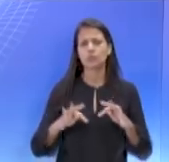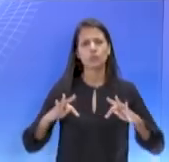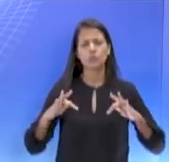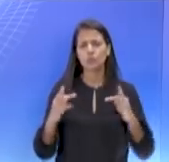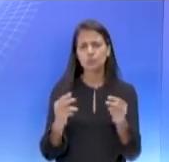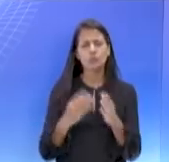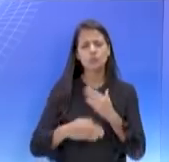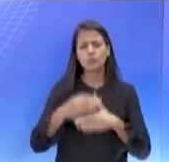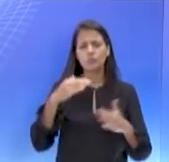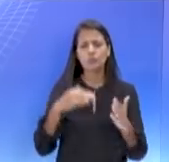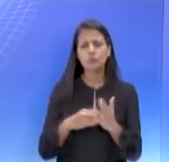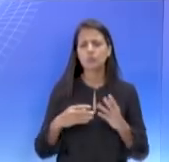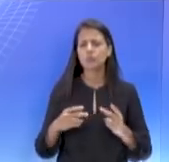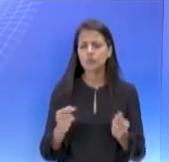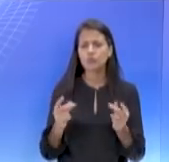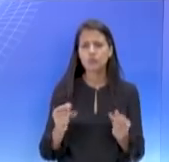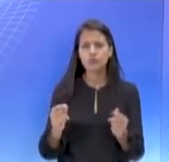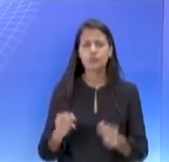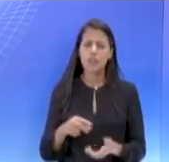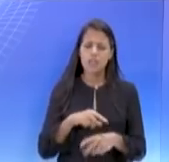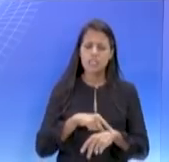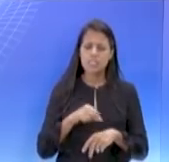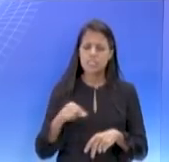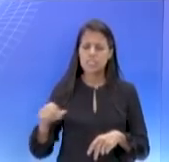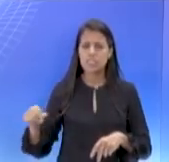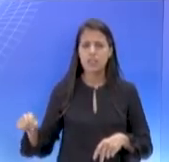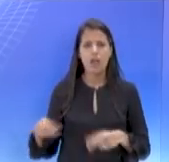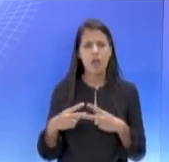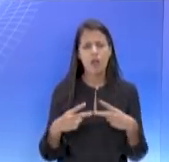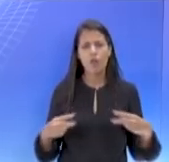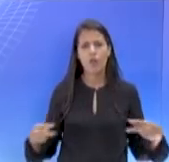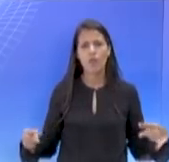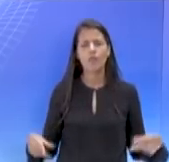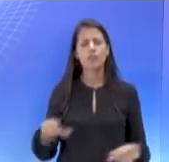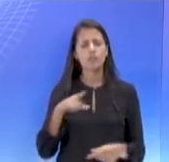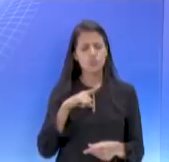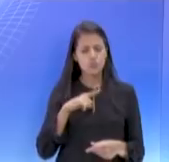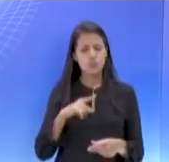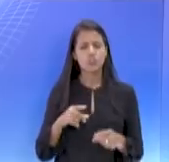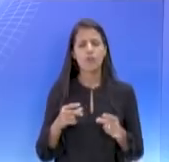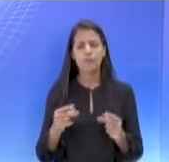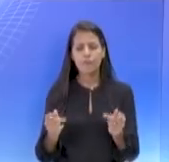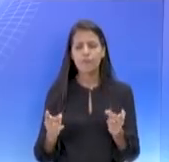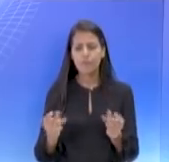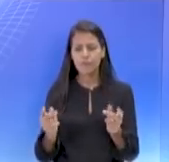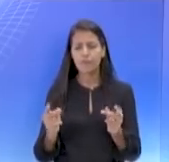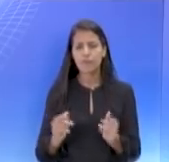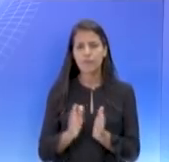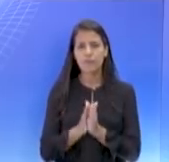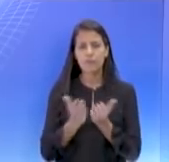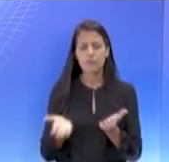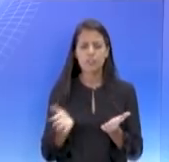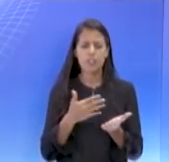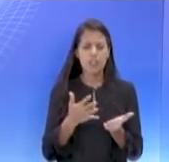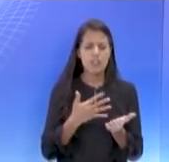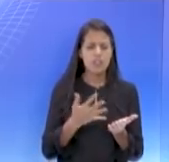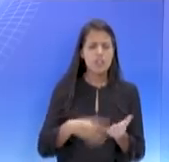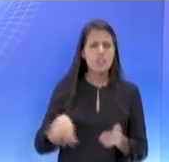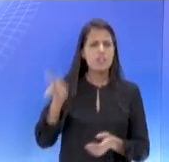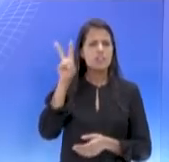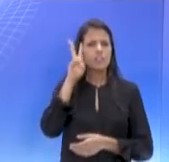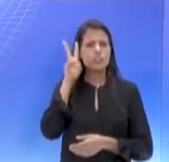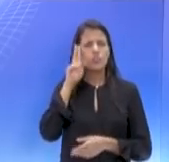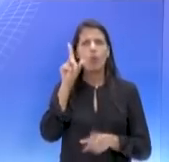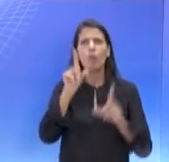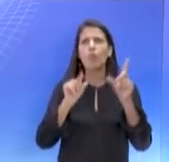era negociado. Sal, escravos, marfim, etc. Havia também um grande comércio de livros de